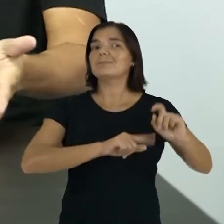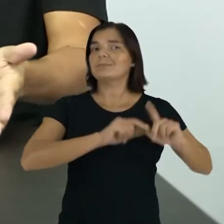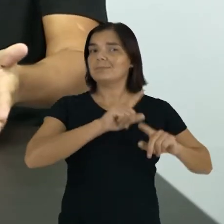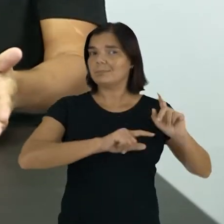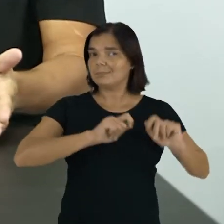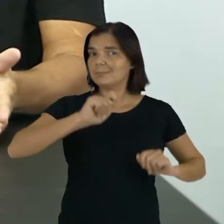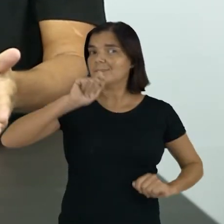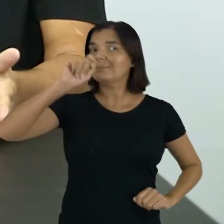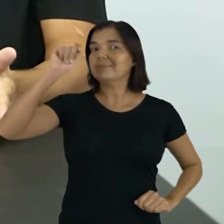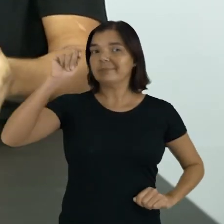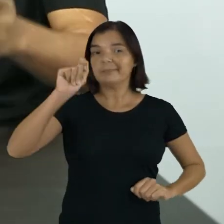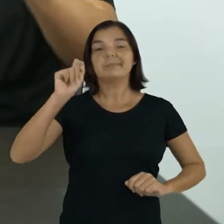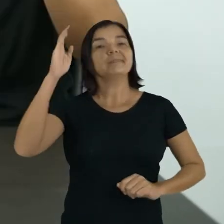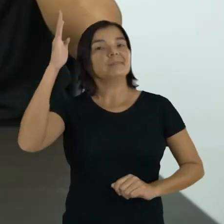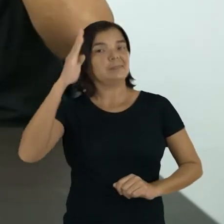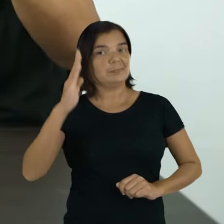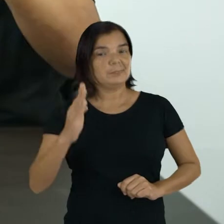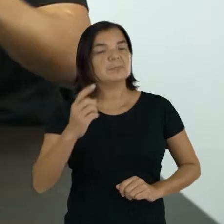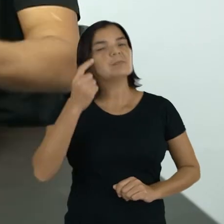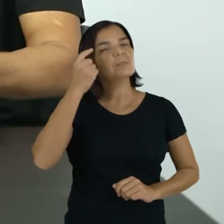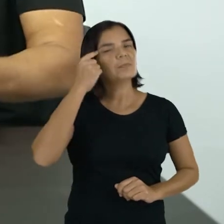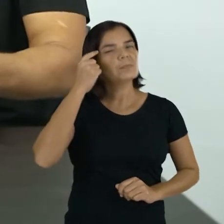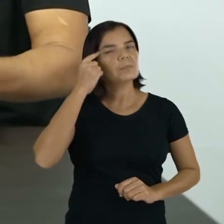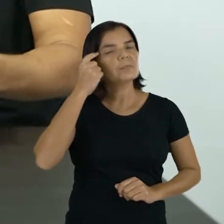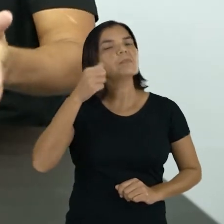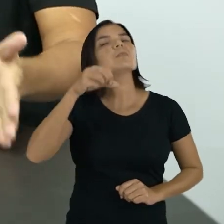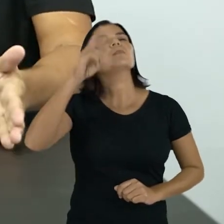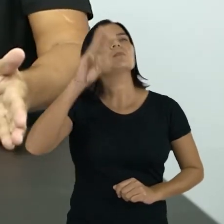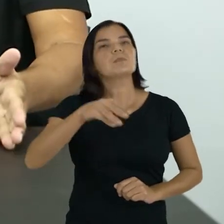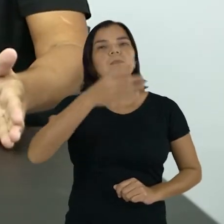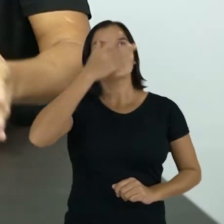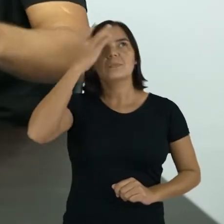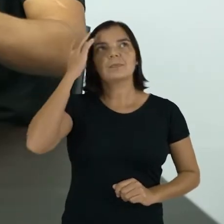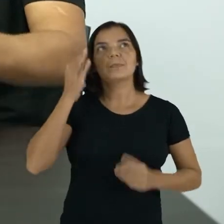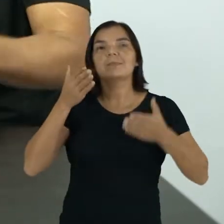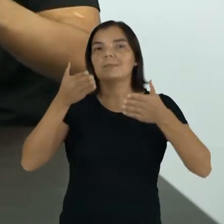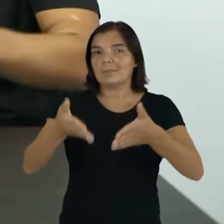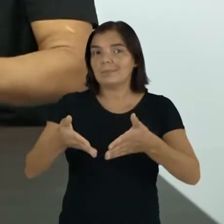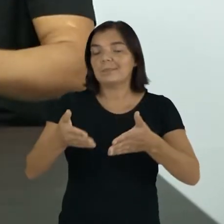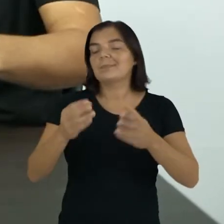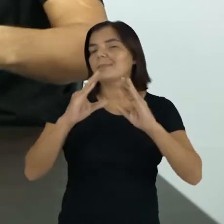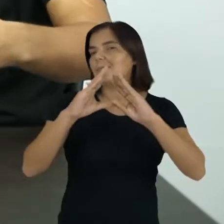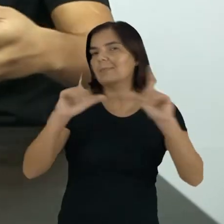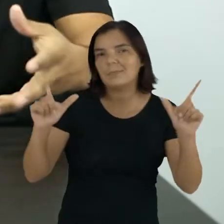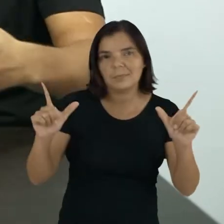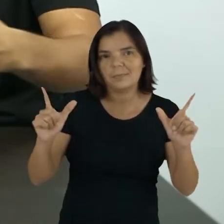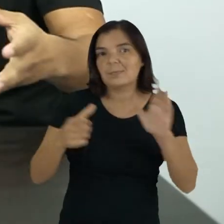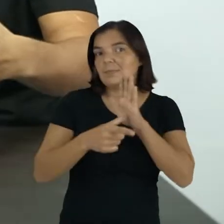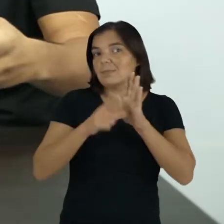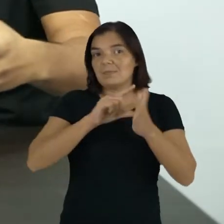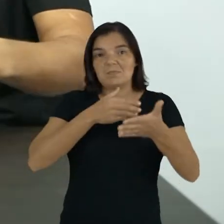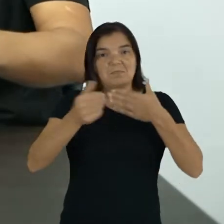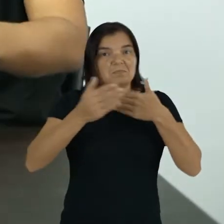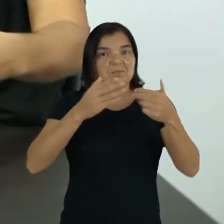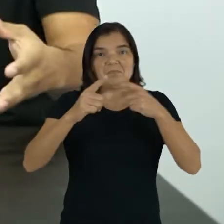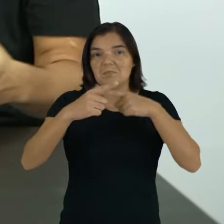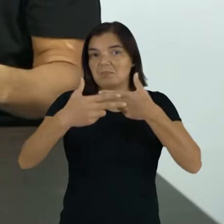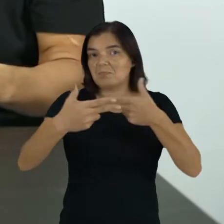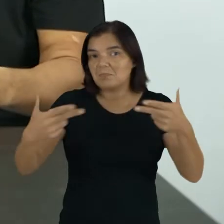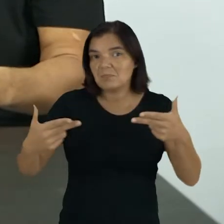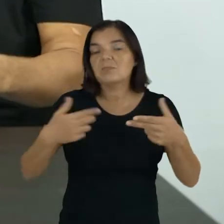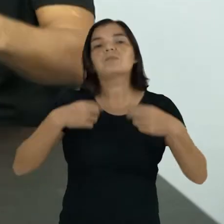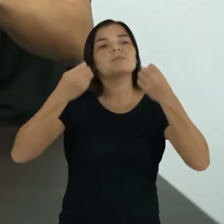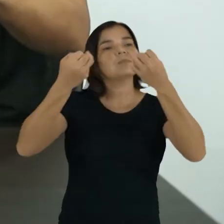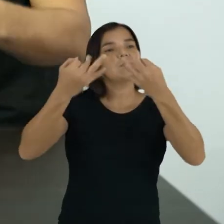tornar território brasileiro. Pensem nisso aí, quem ocupava, pessoal, o território? Obviamente que antes de qualquer coisa, antes de tudo que